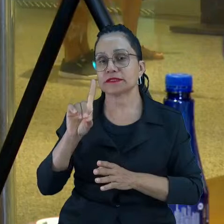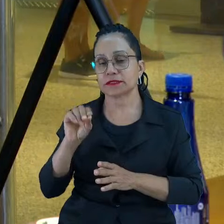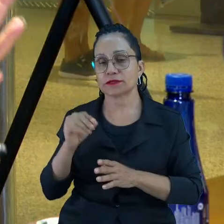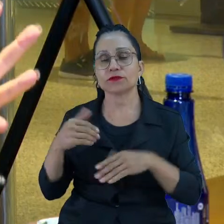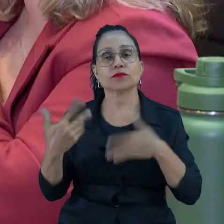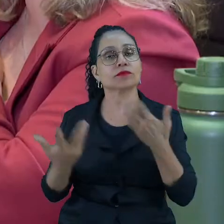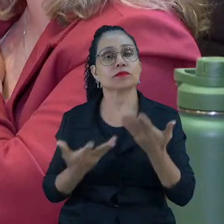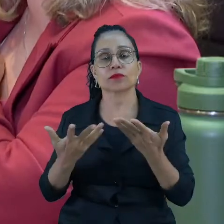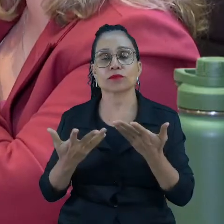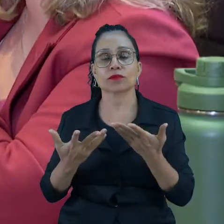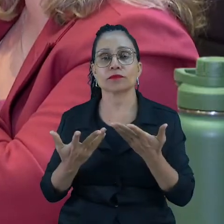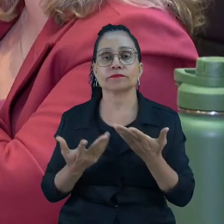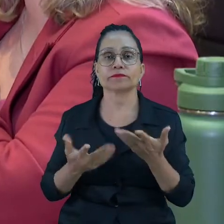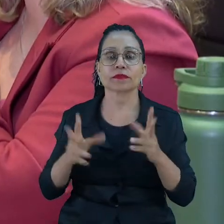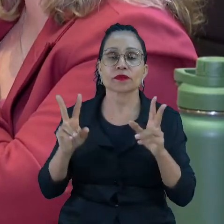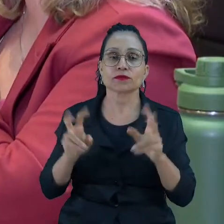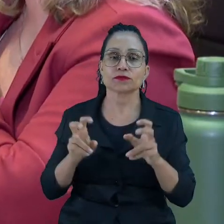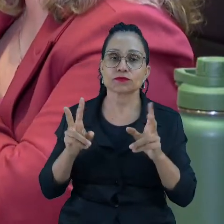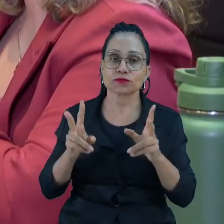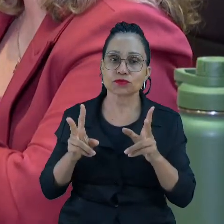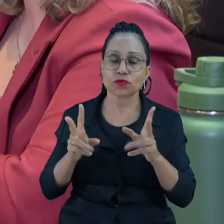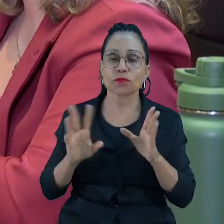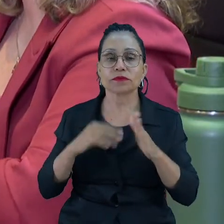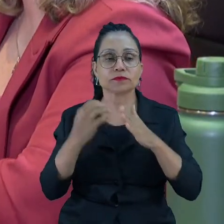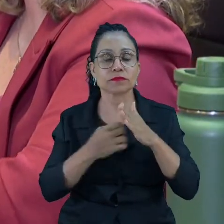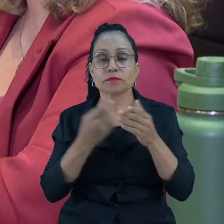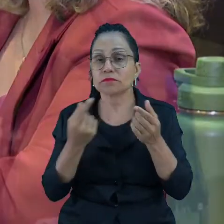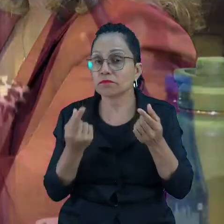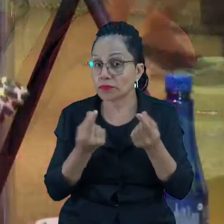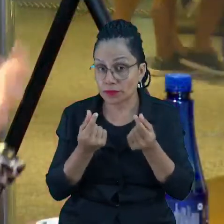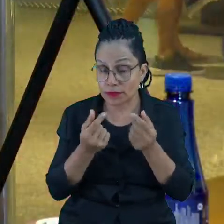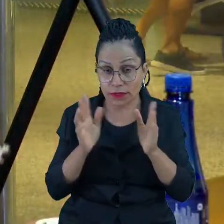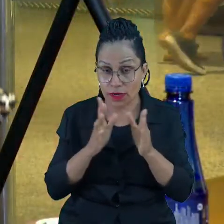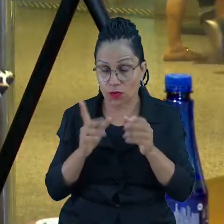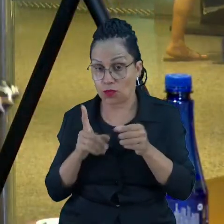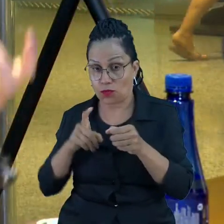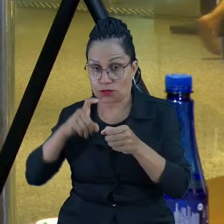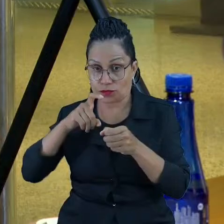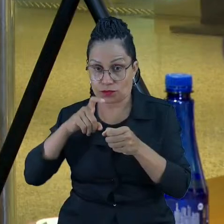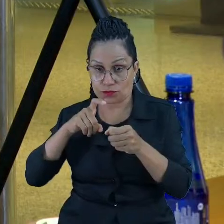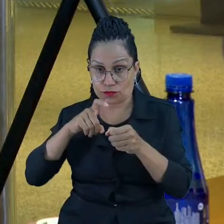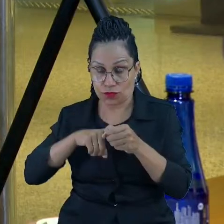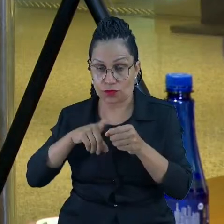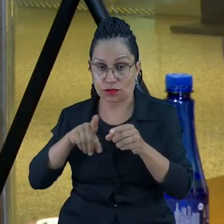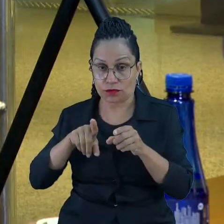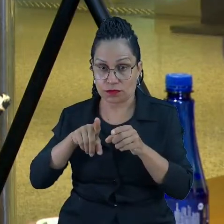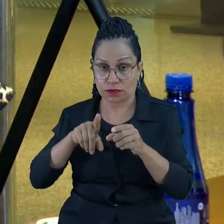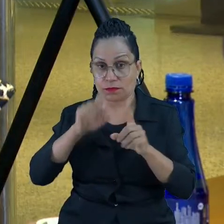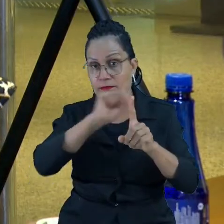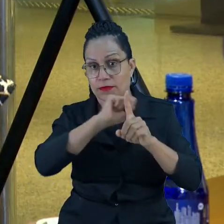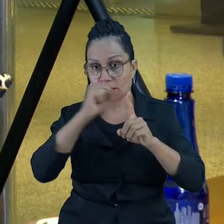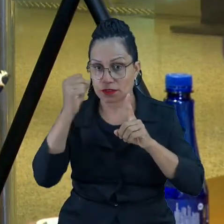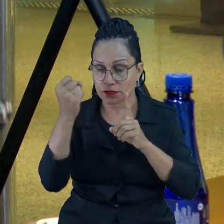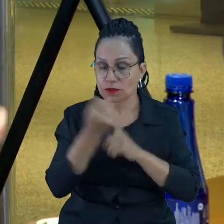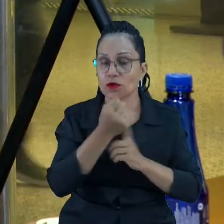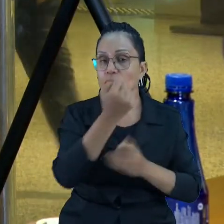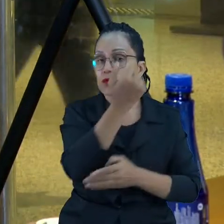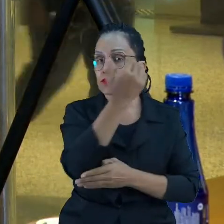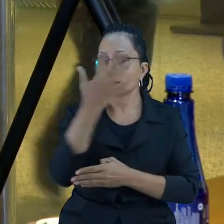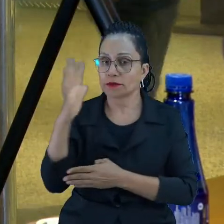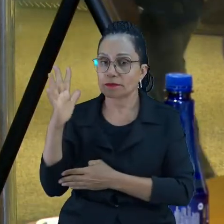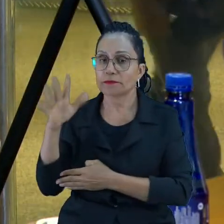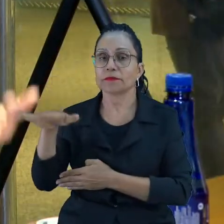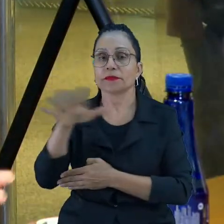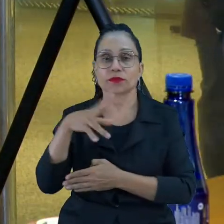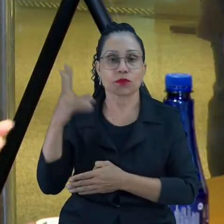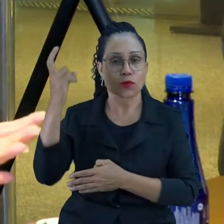que é a questão financeira. A gente está falando de um comprometimento ambiental, sociocultural, Sim. um comprometimento com as